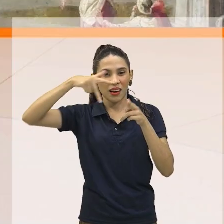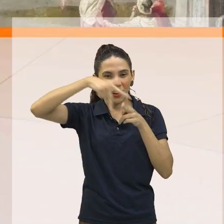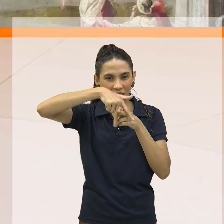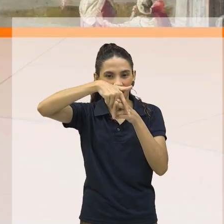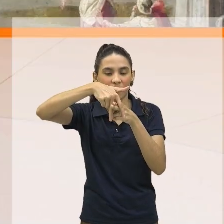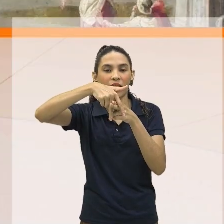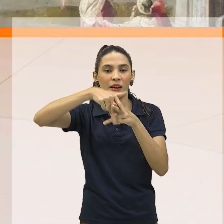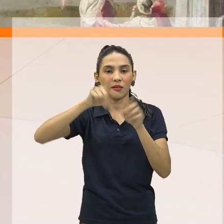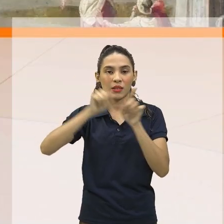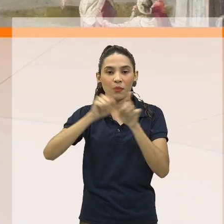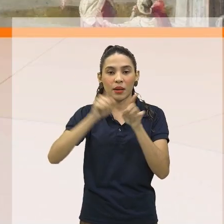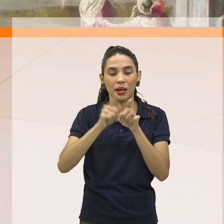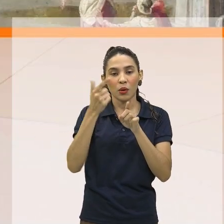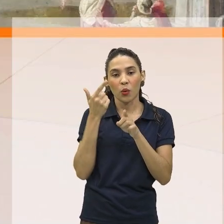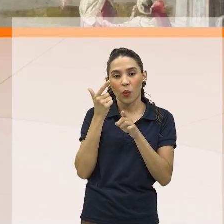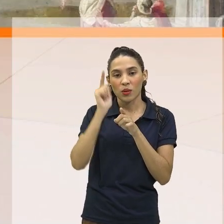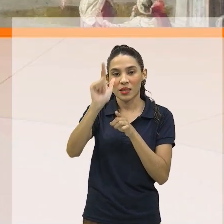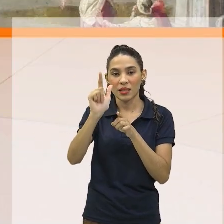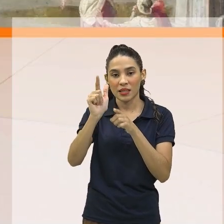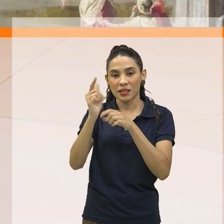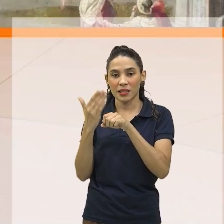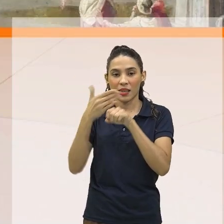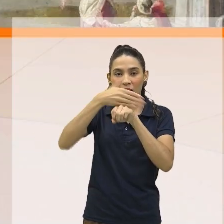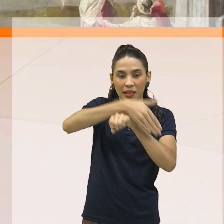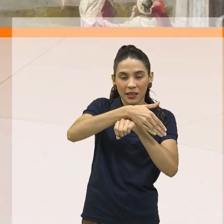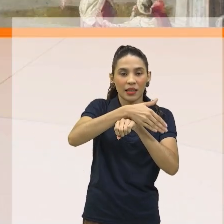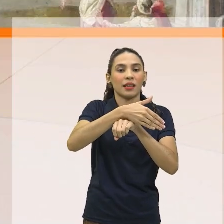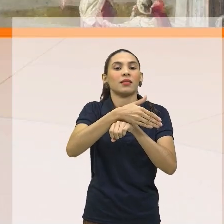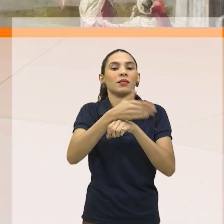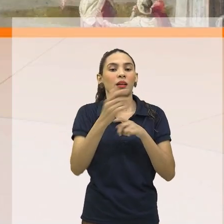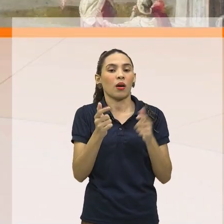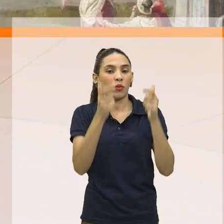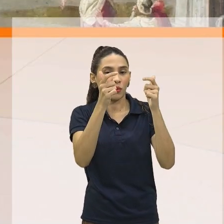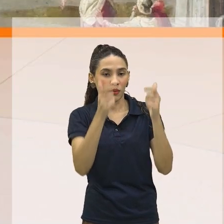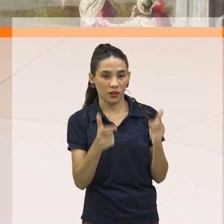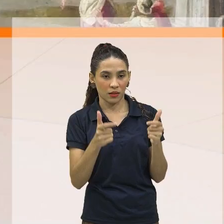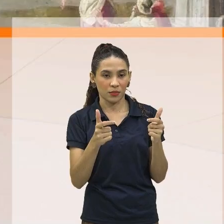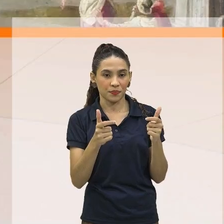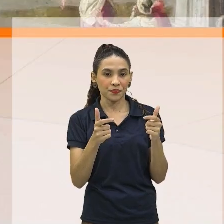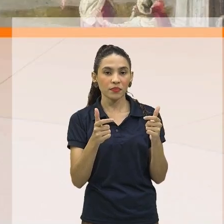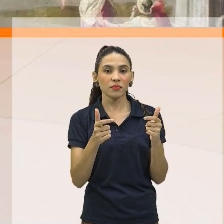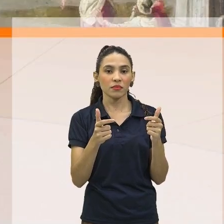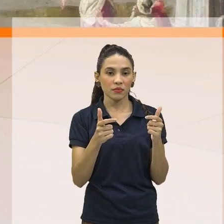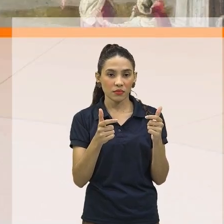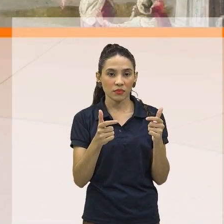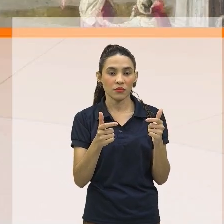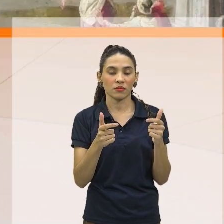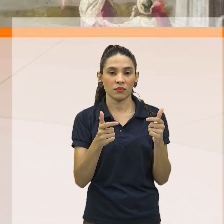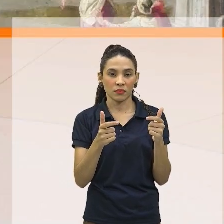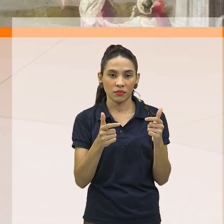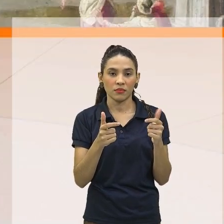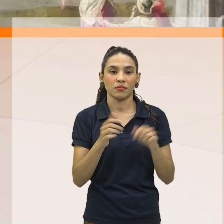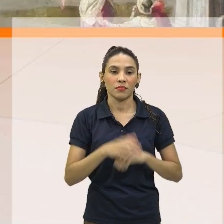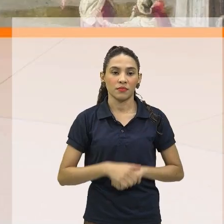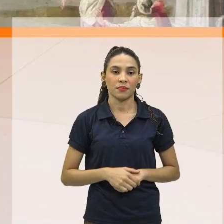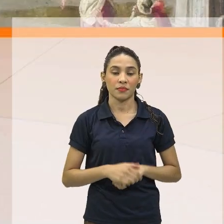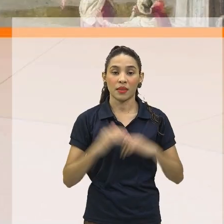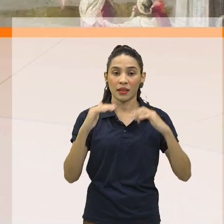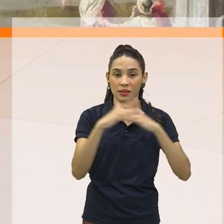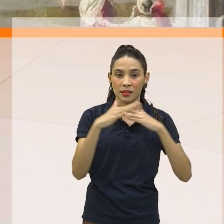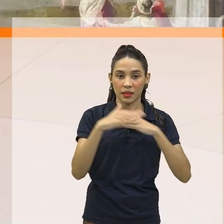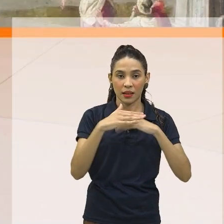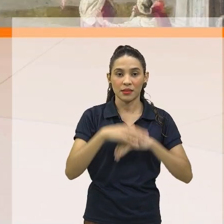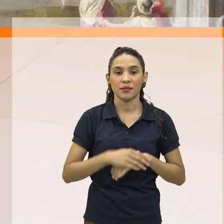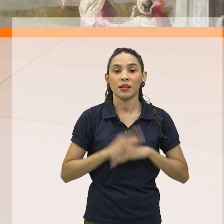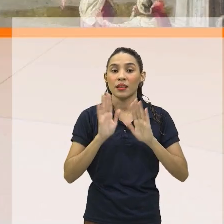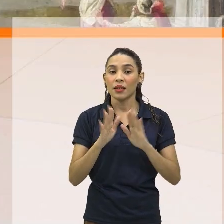né, adentrar aos portões, né, da cidade-estado. Então